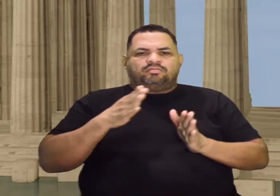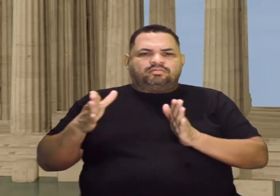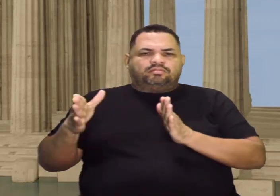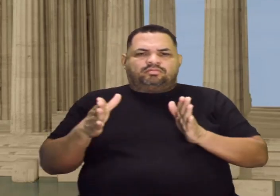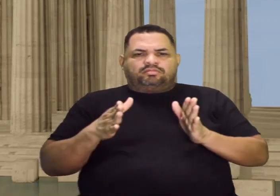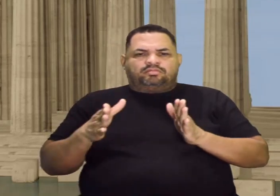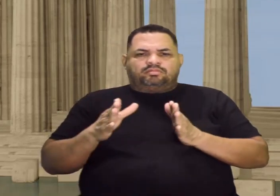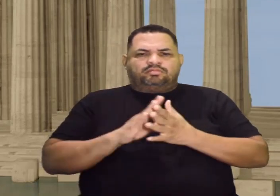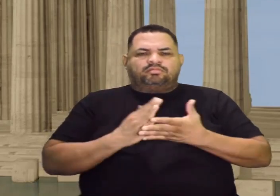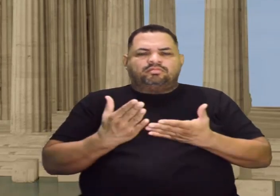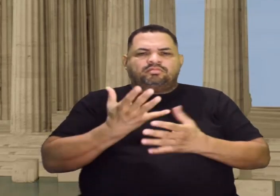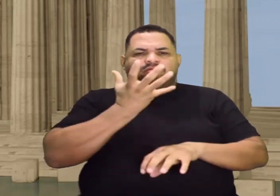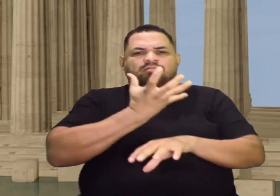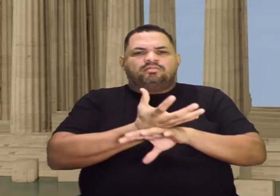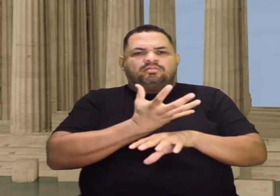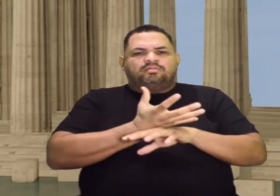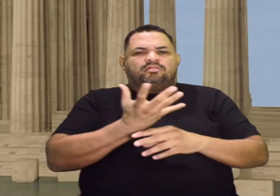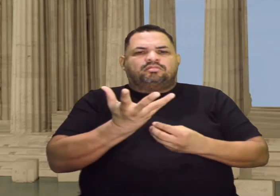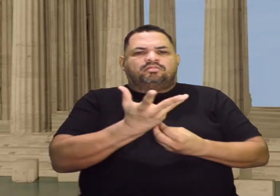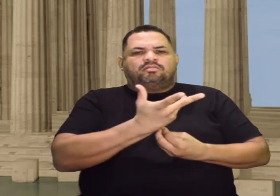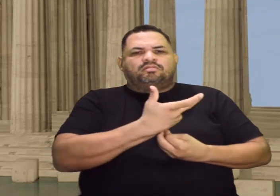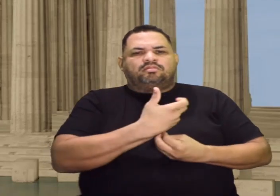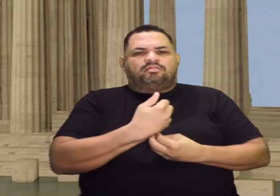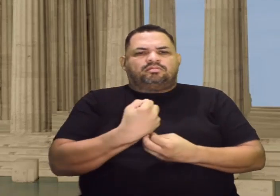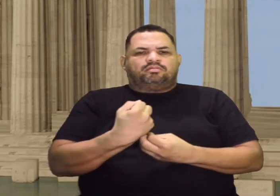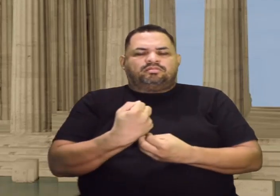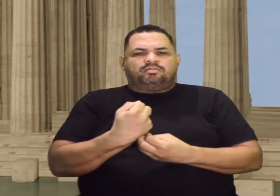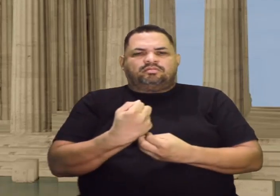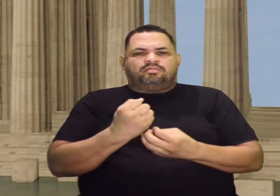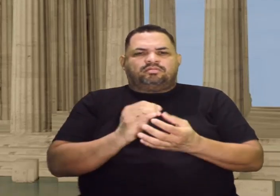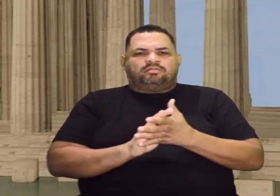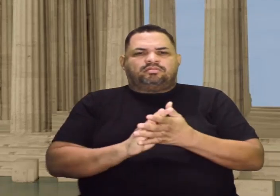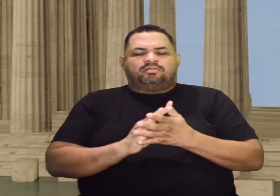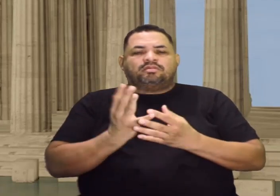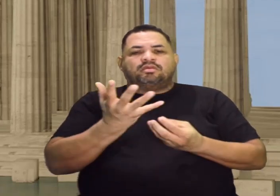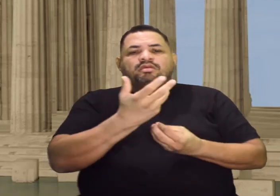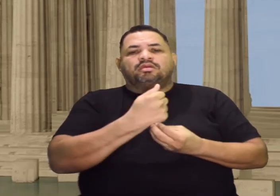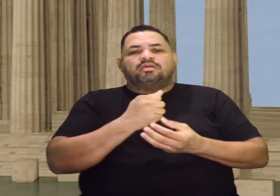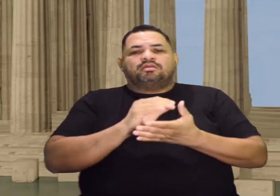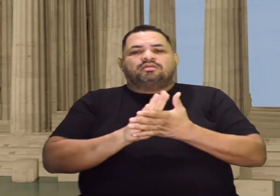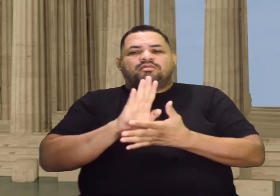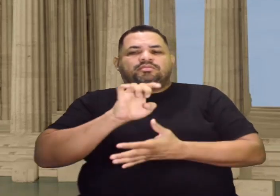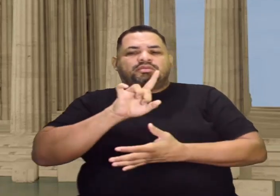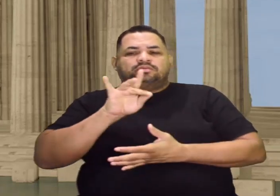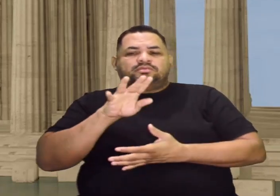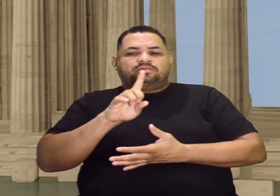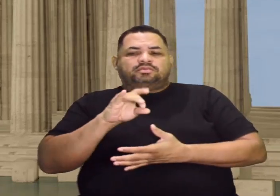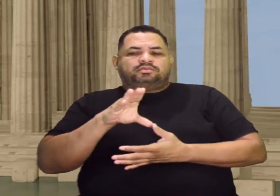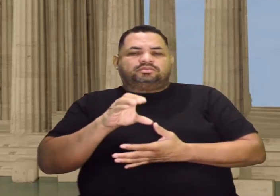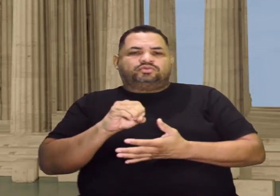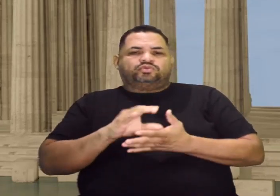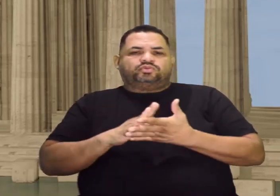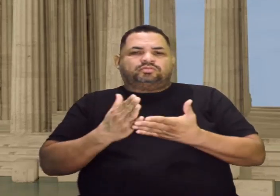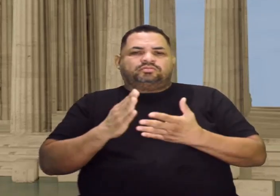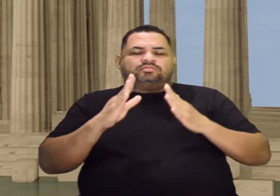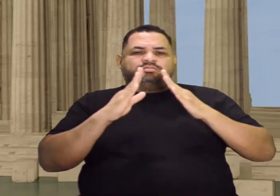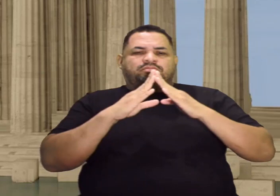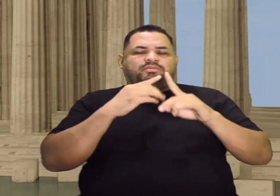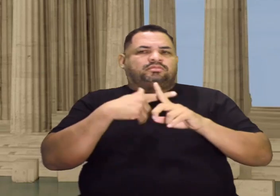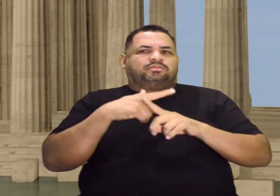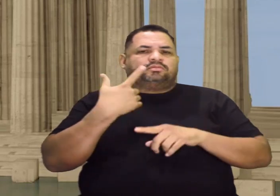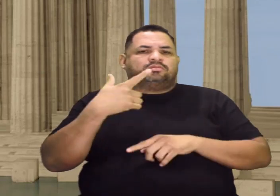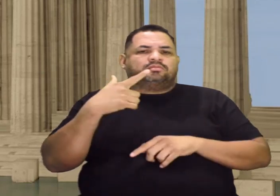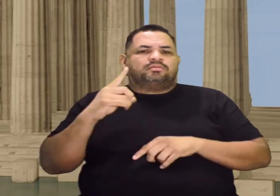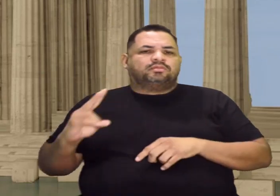no âmbito do componente curricular de arte, a arte bizantina, ou seja, a igreja, tu viu que elas não era